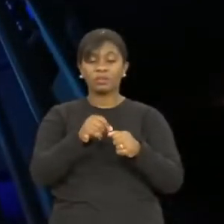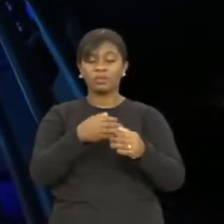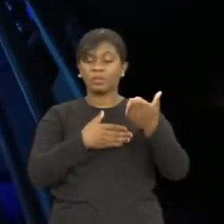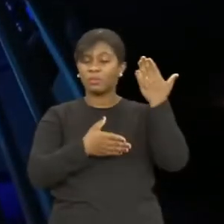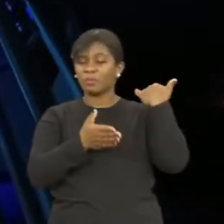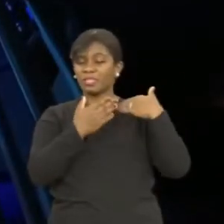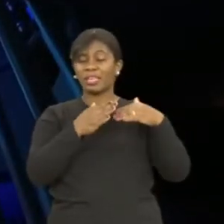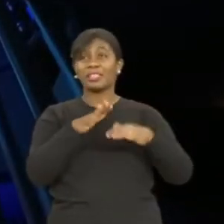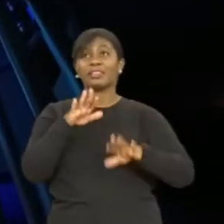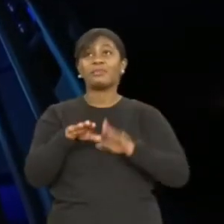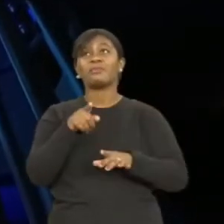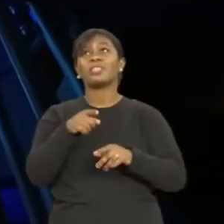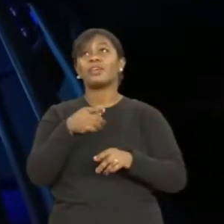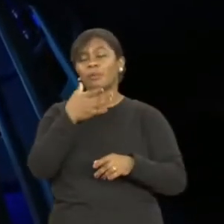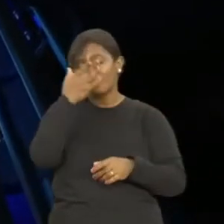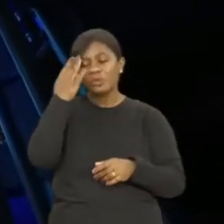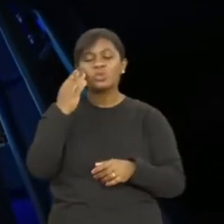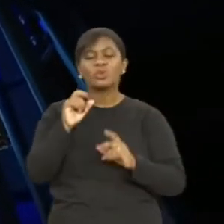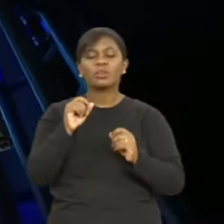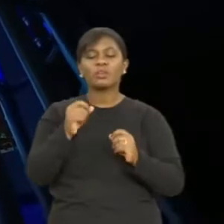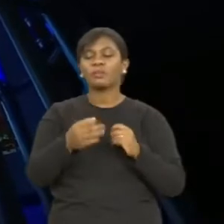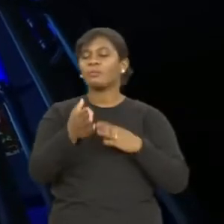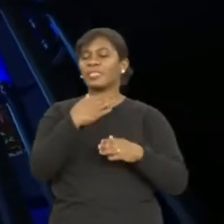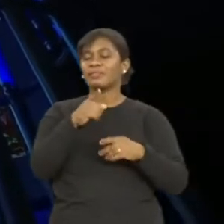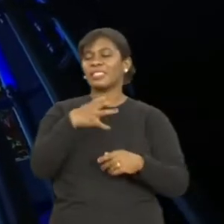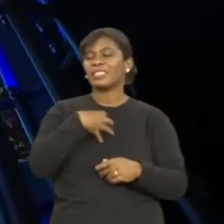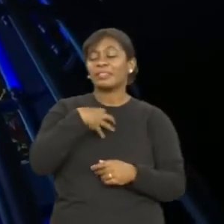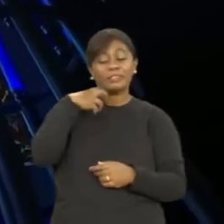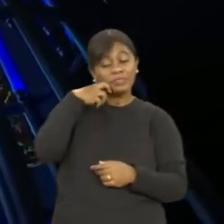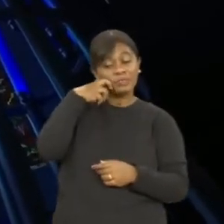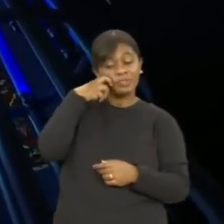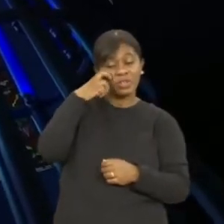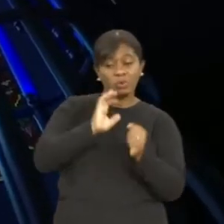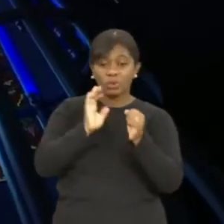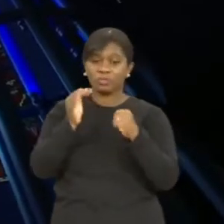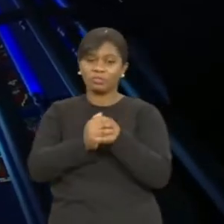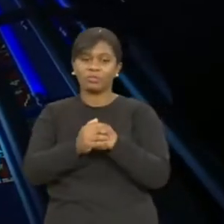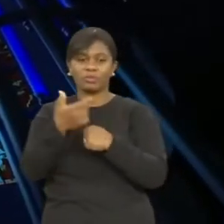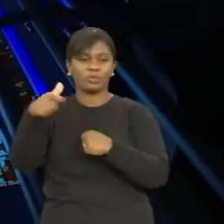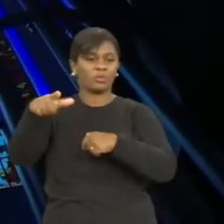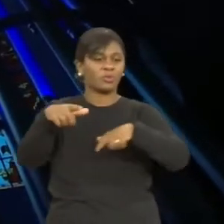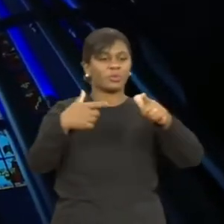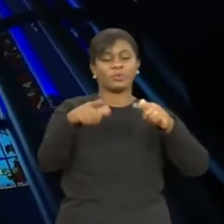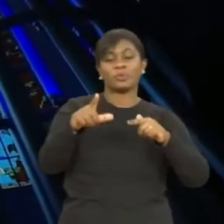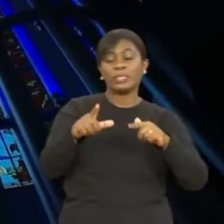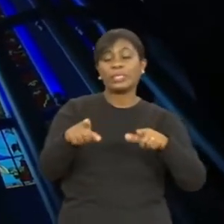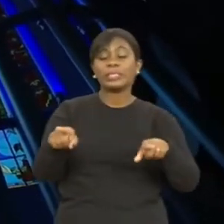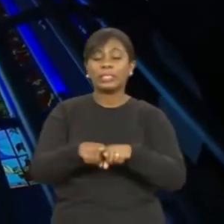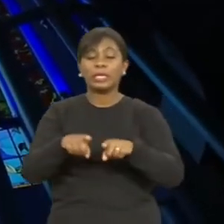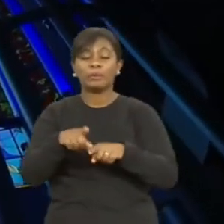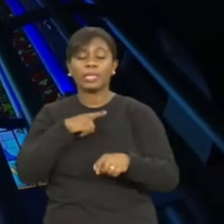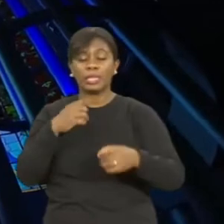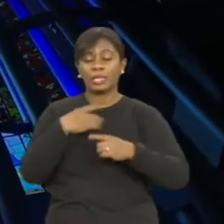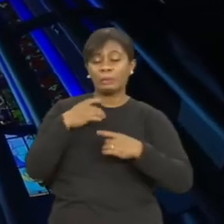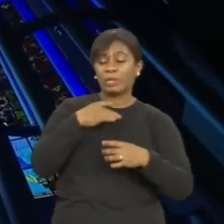Talvez você é uma pessoa que se envergonha e esconde de todo mundo o teu passado, e também tem medo do